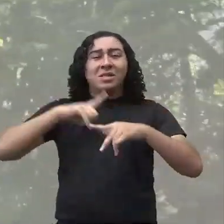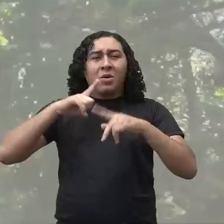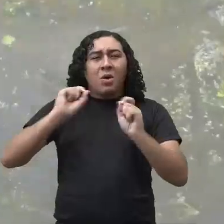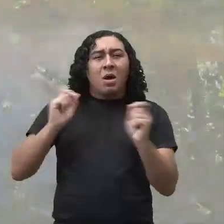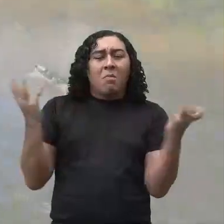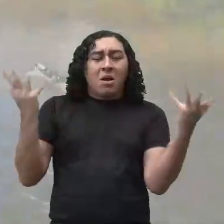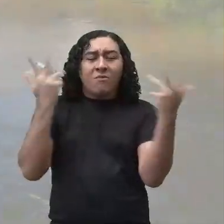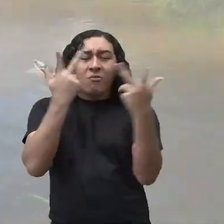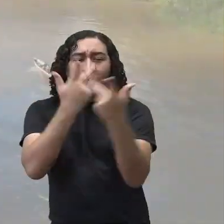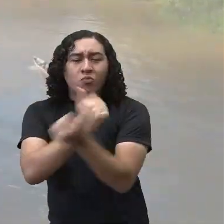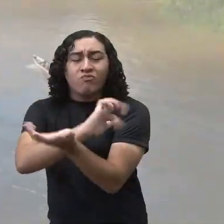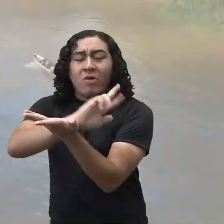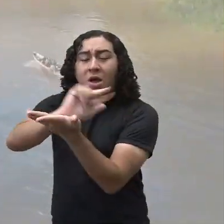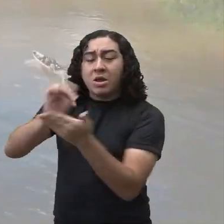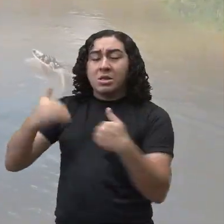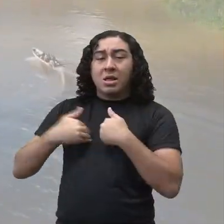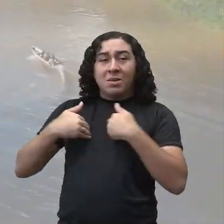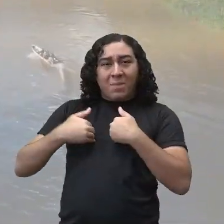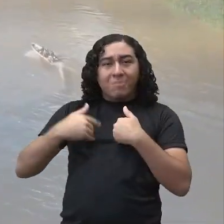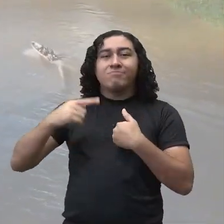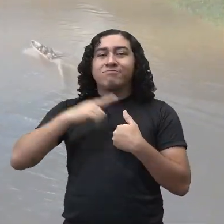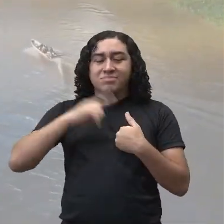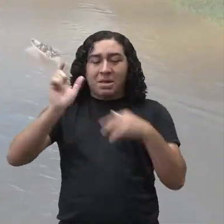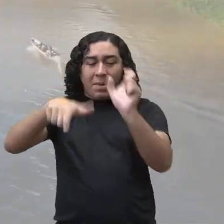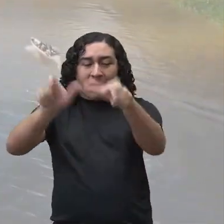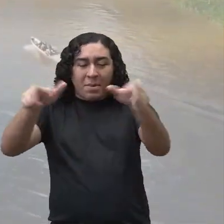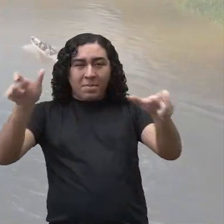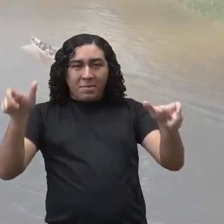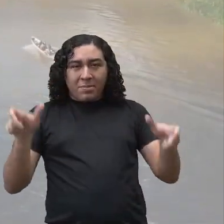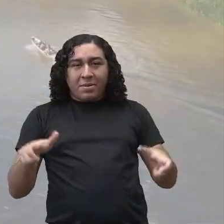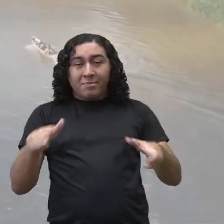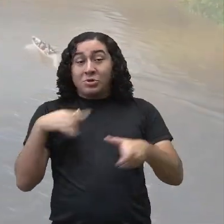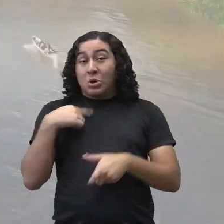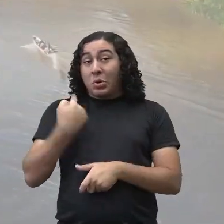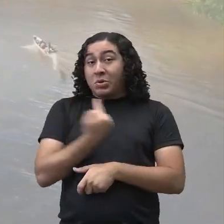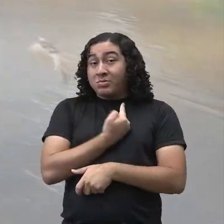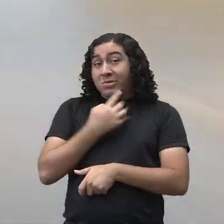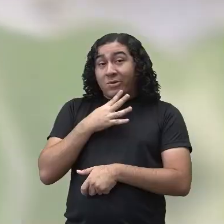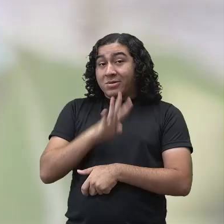fascinante, habitado por criaturas únicas e misteriosas.